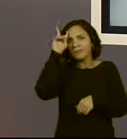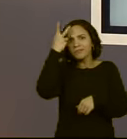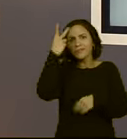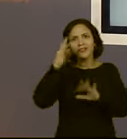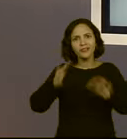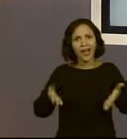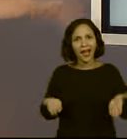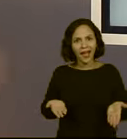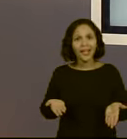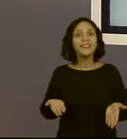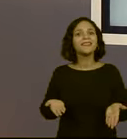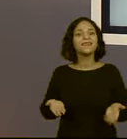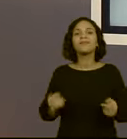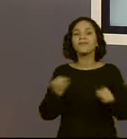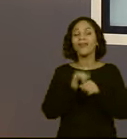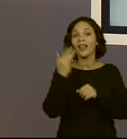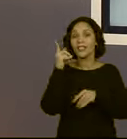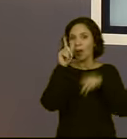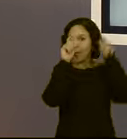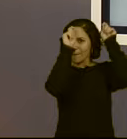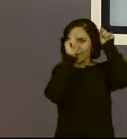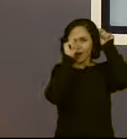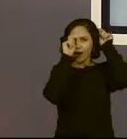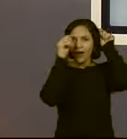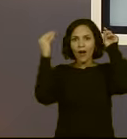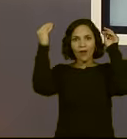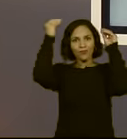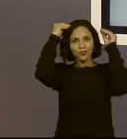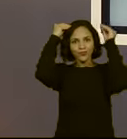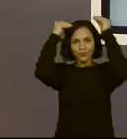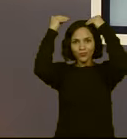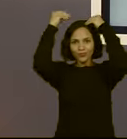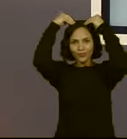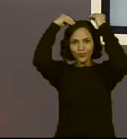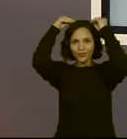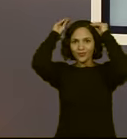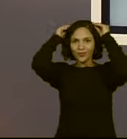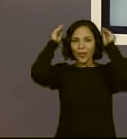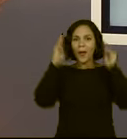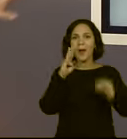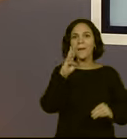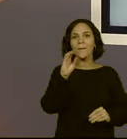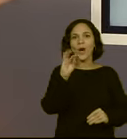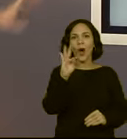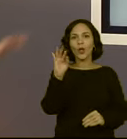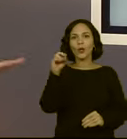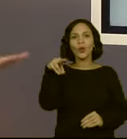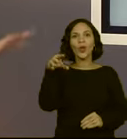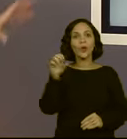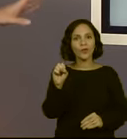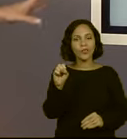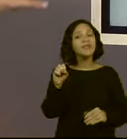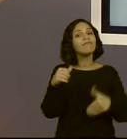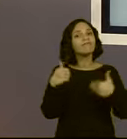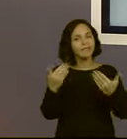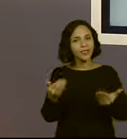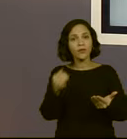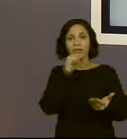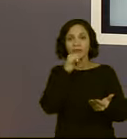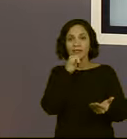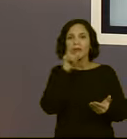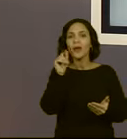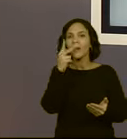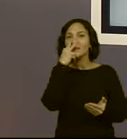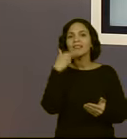totalmente bota uns no boné também Teve uma época que era Febre todo mundo queria usar Então é isso só